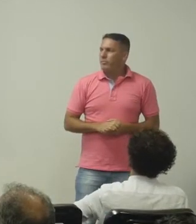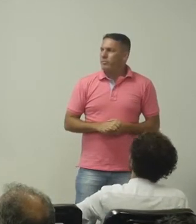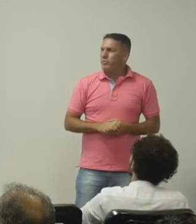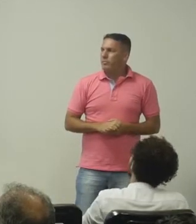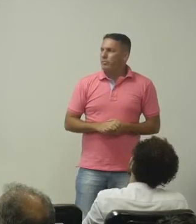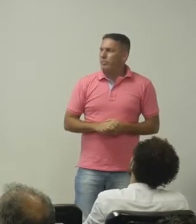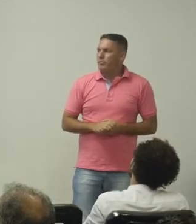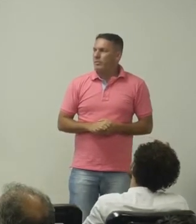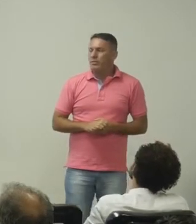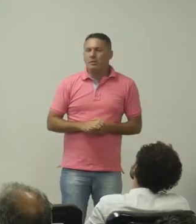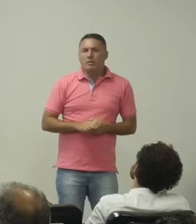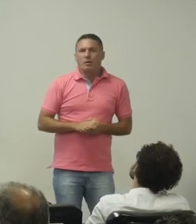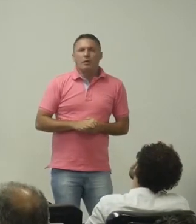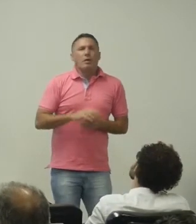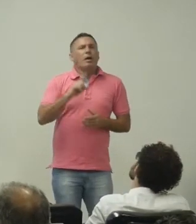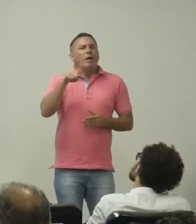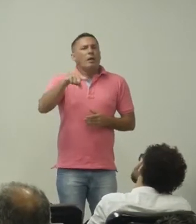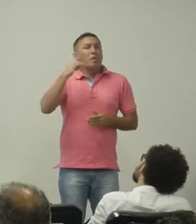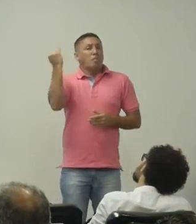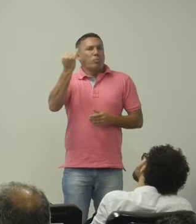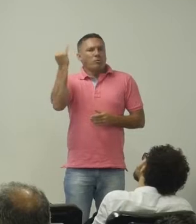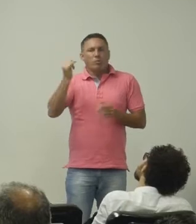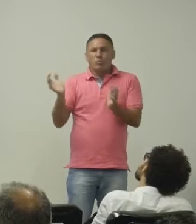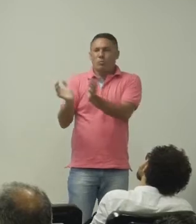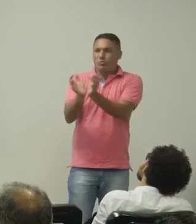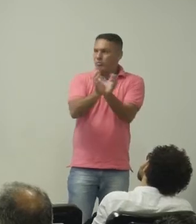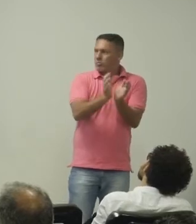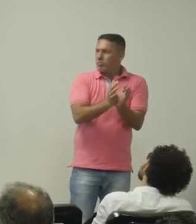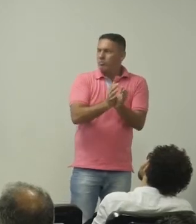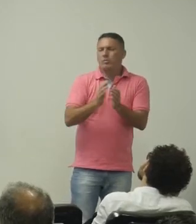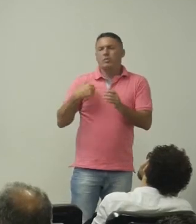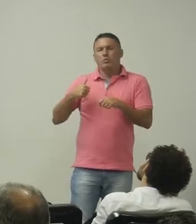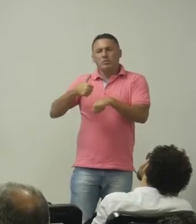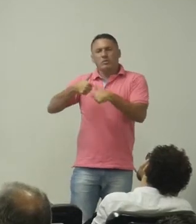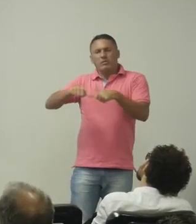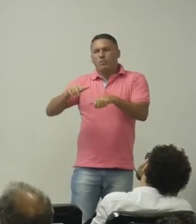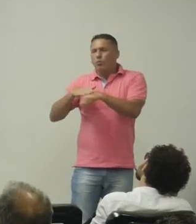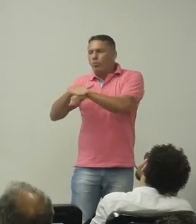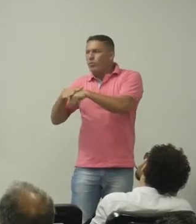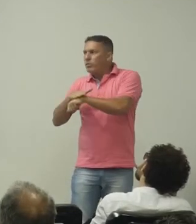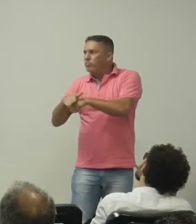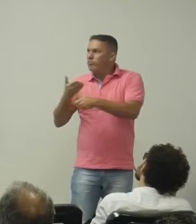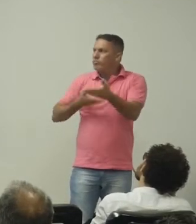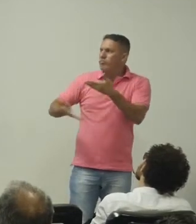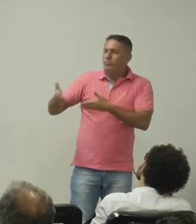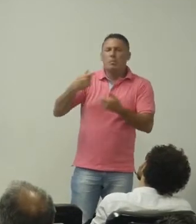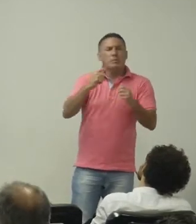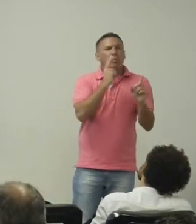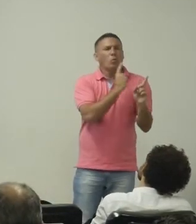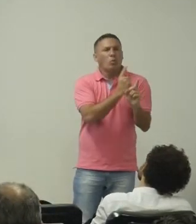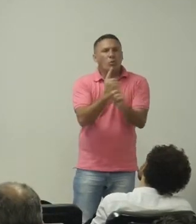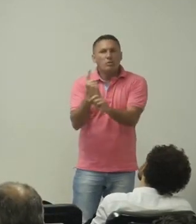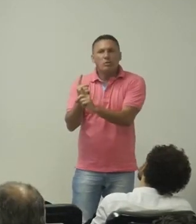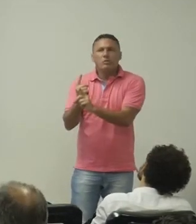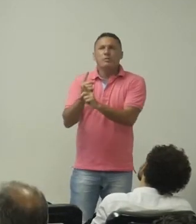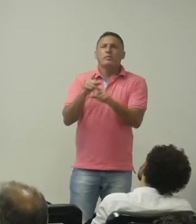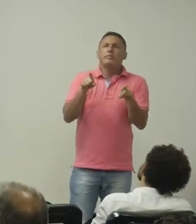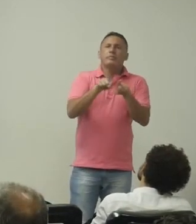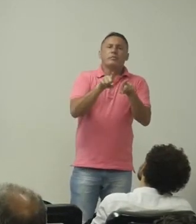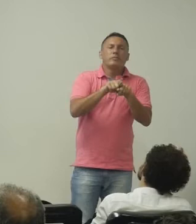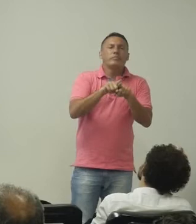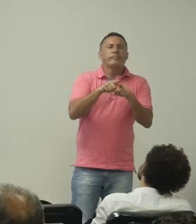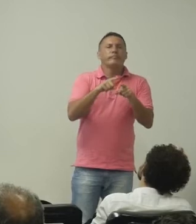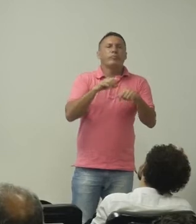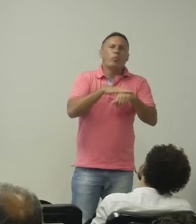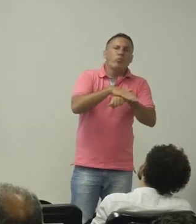o quanto é importante para todos nós, nas conversas que nós tivemos, de nós encontrarmos e tratar